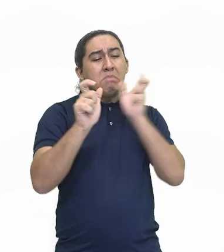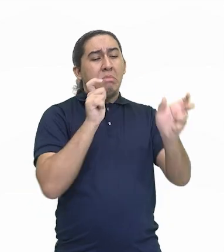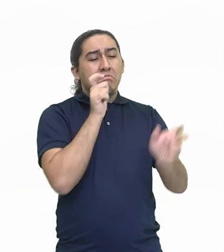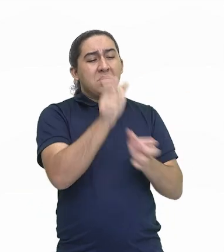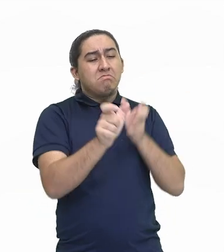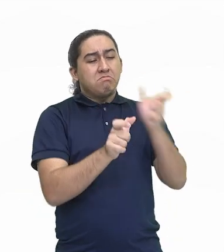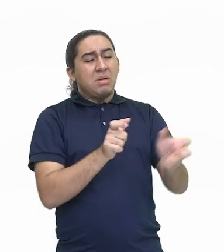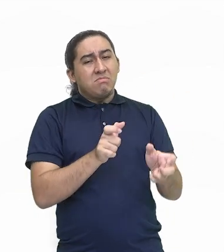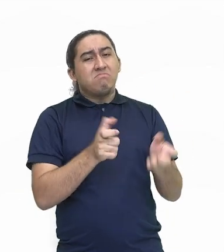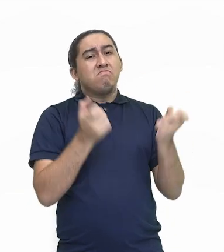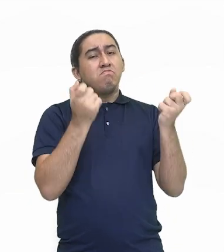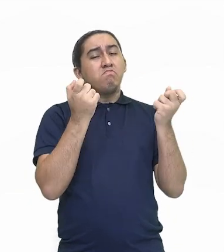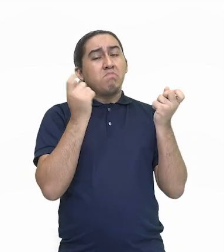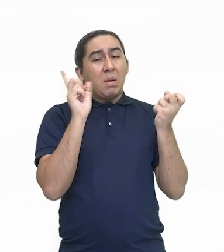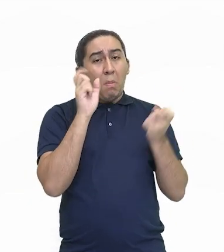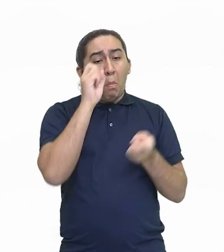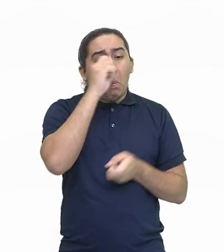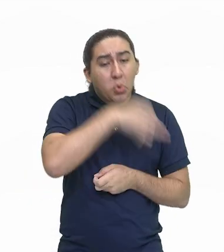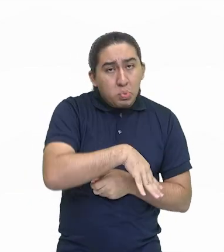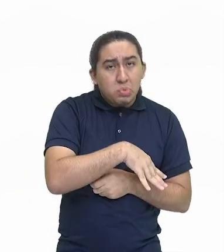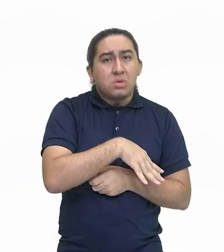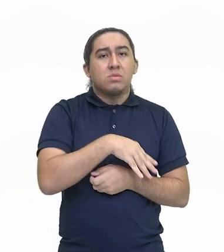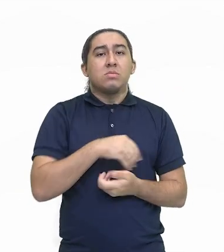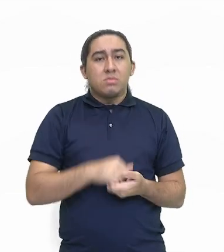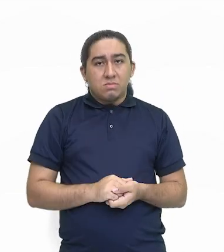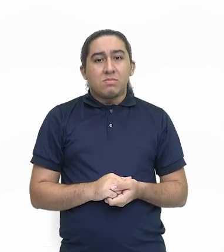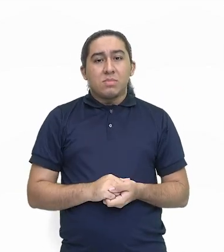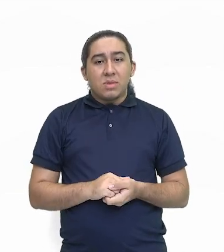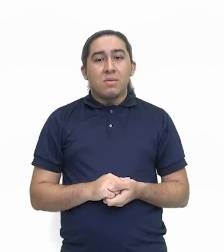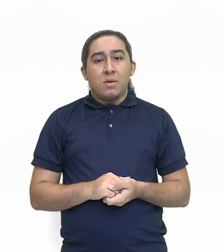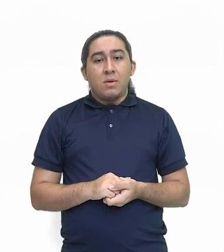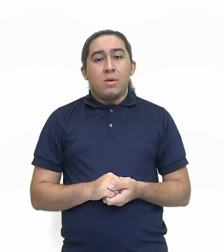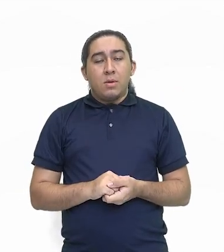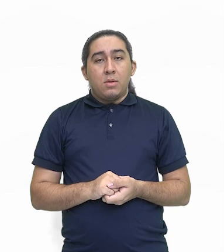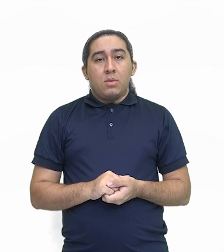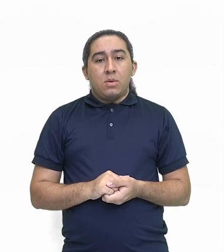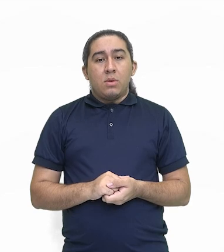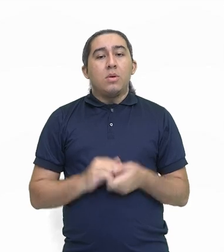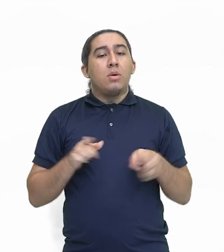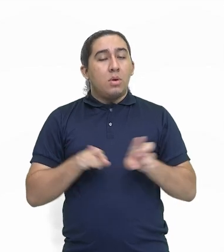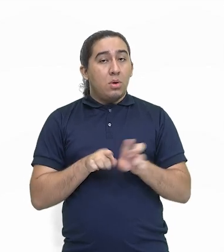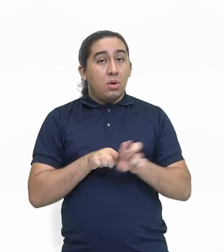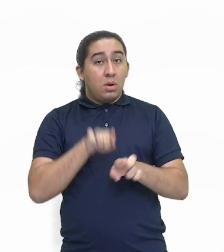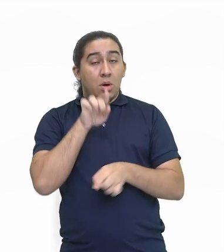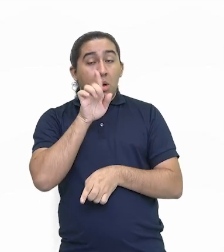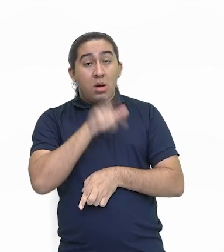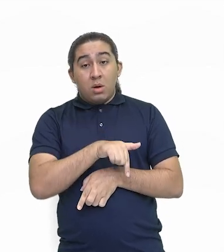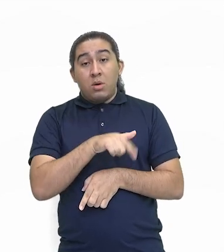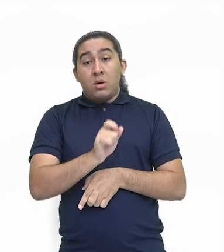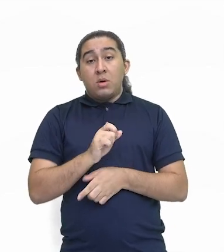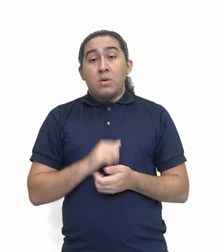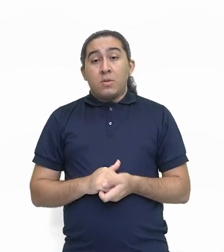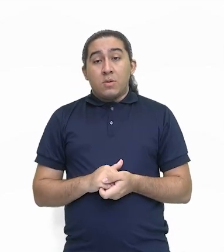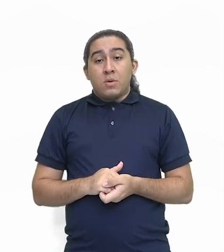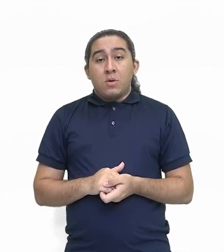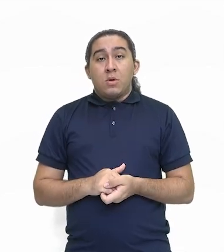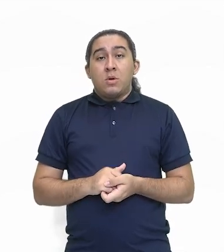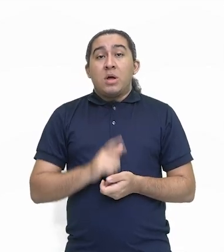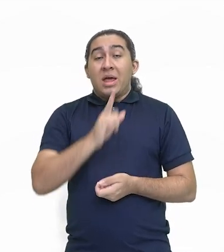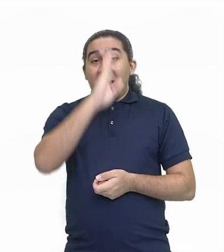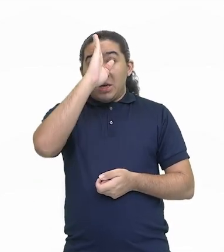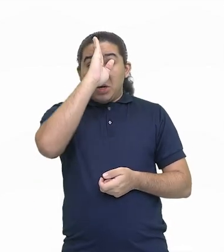né? Mal educada. Olha aí. Então, a crítica direta porque ela vai direto